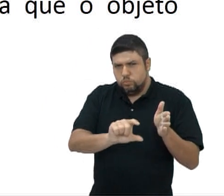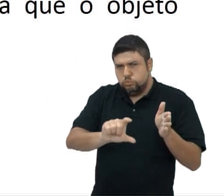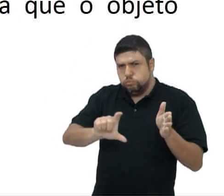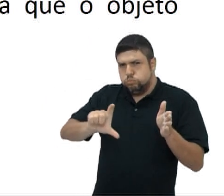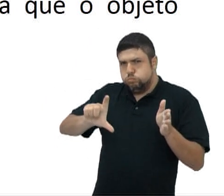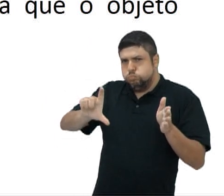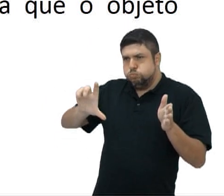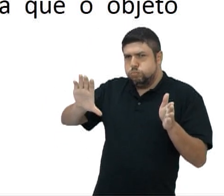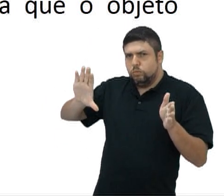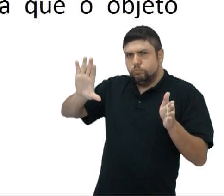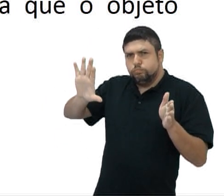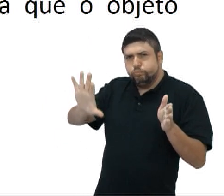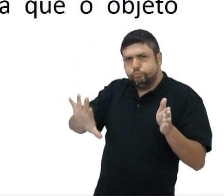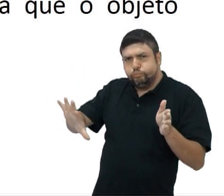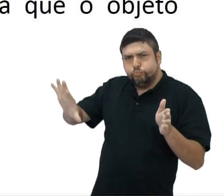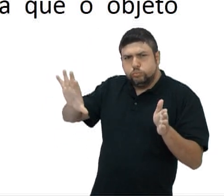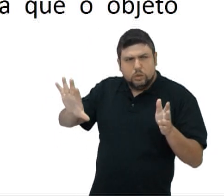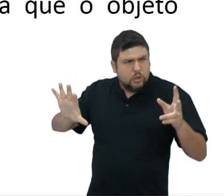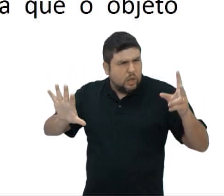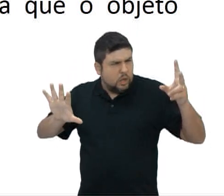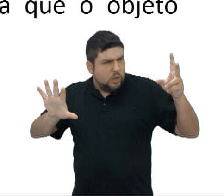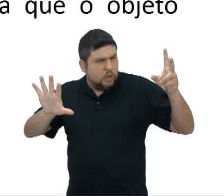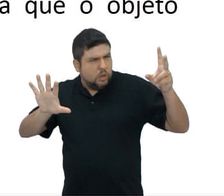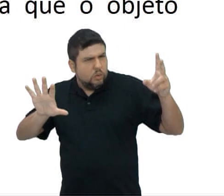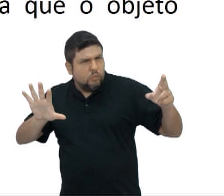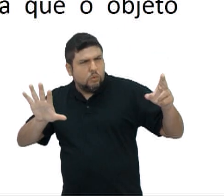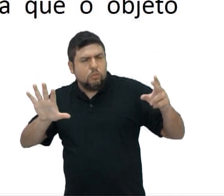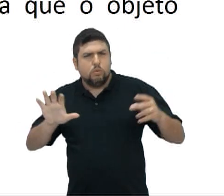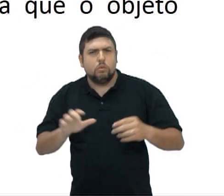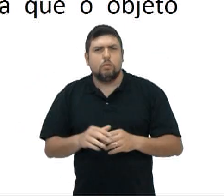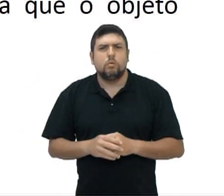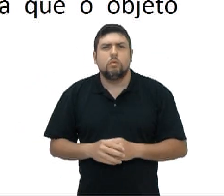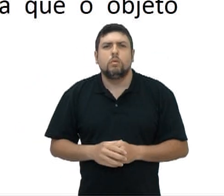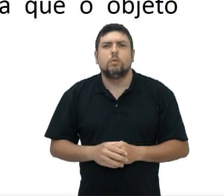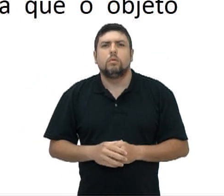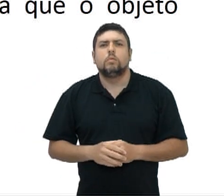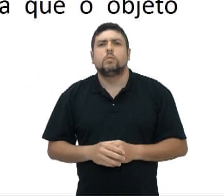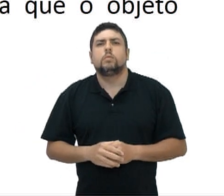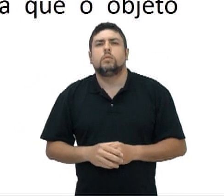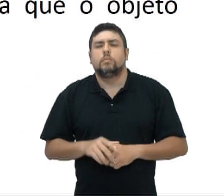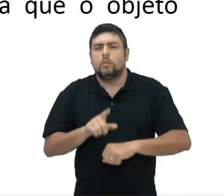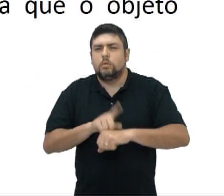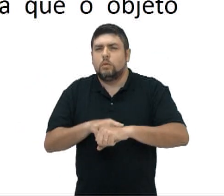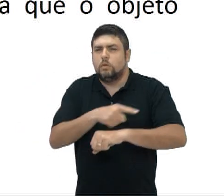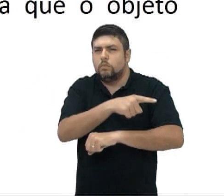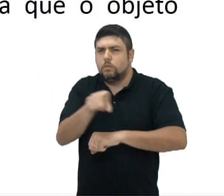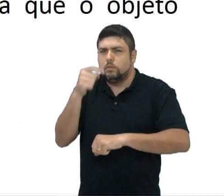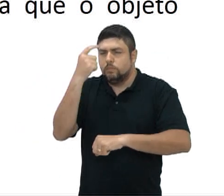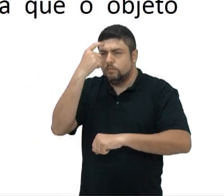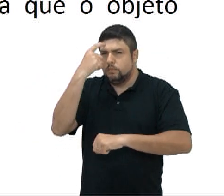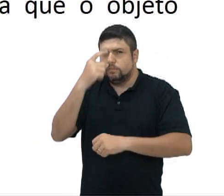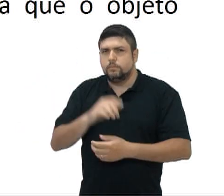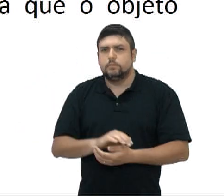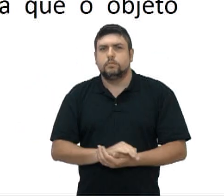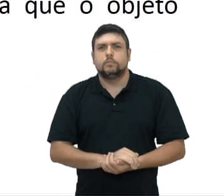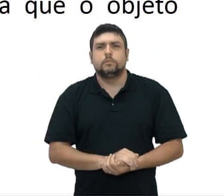da mesma forma que o objeto observado. Então, vou dar um tempinho para vocês pensarem nessa resposta.